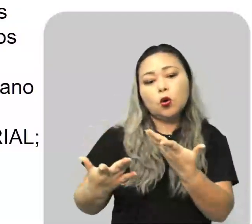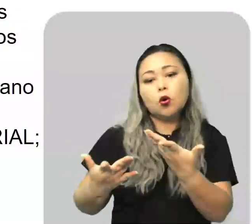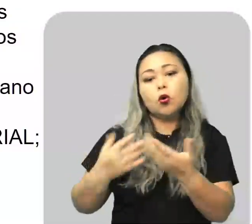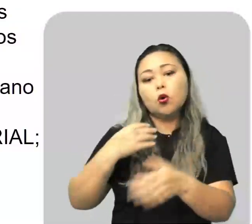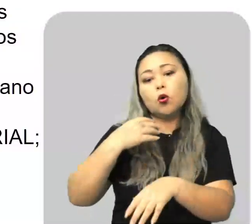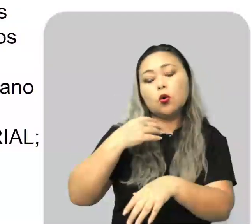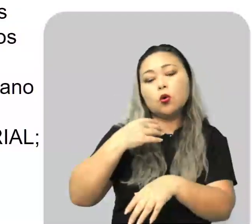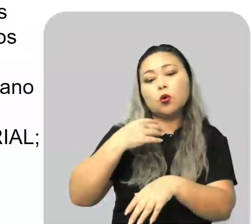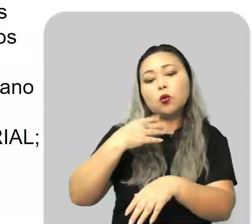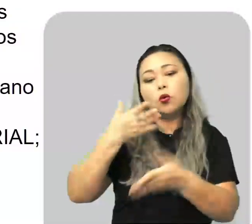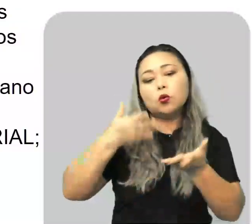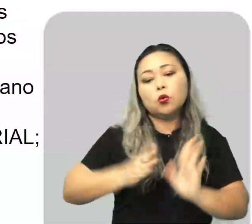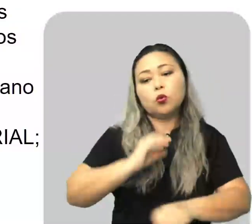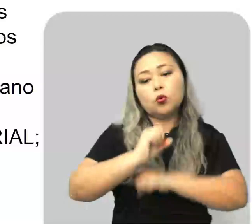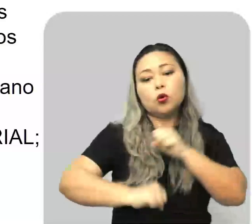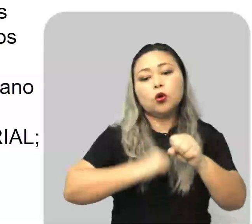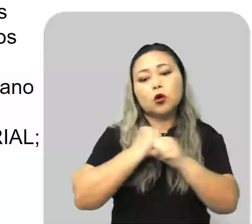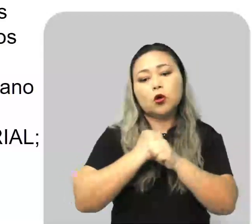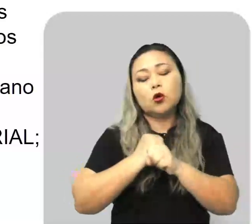ano do nascimento da